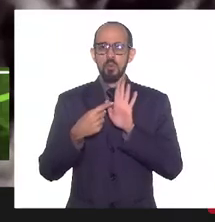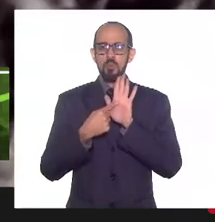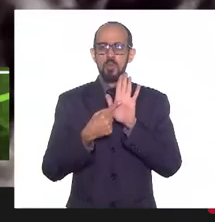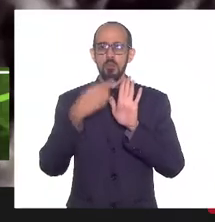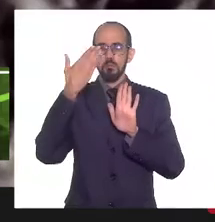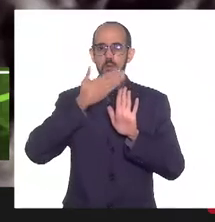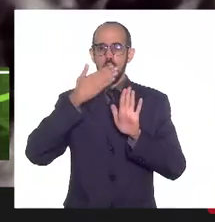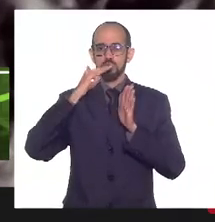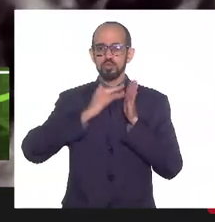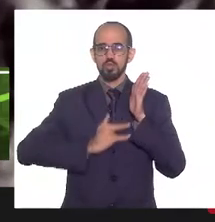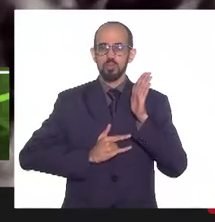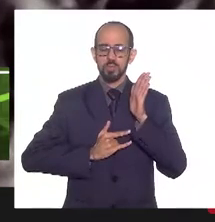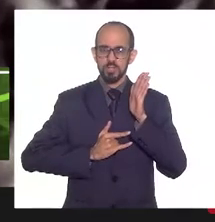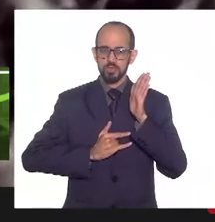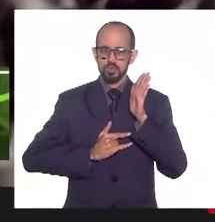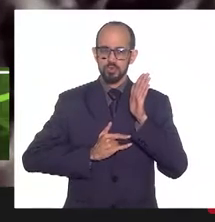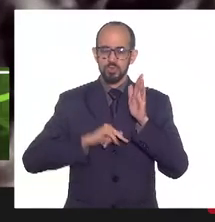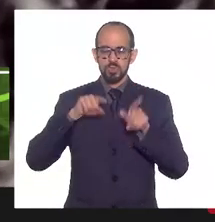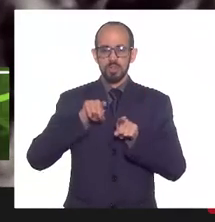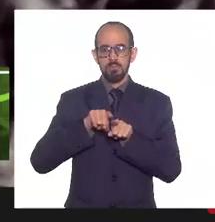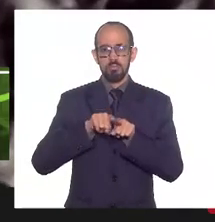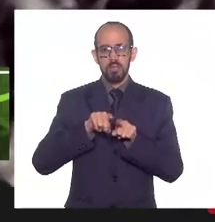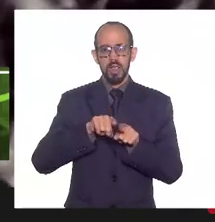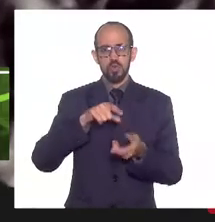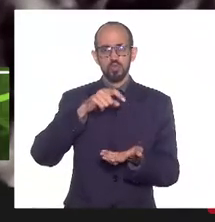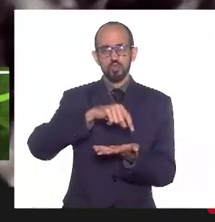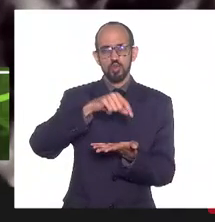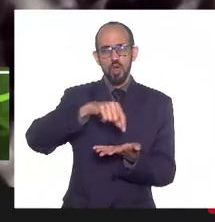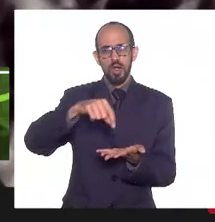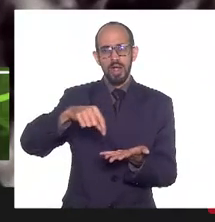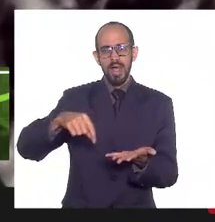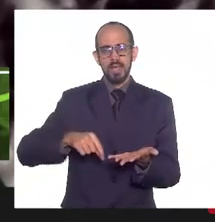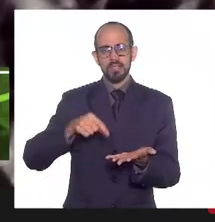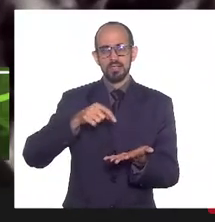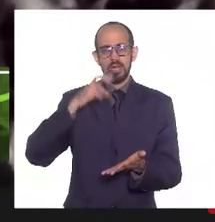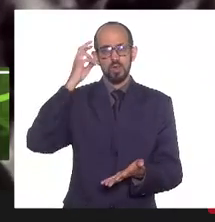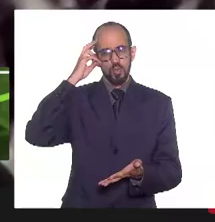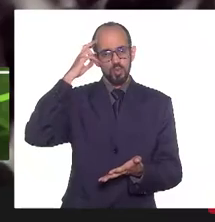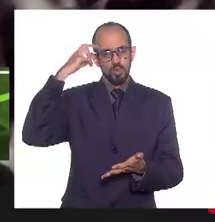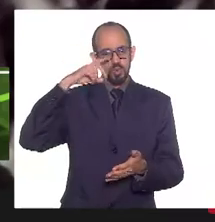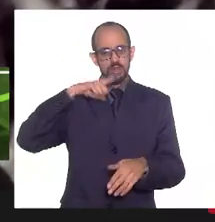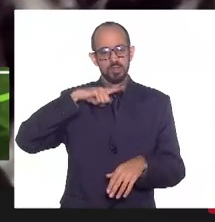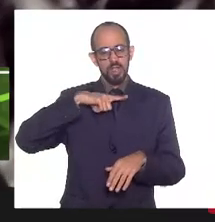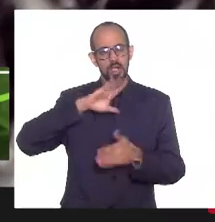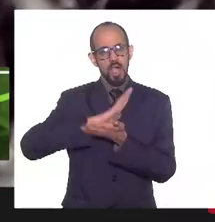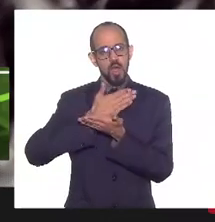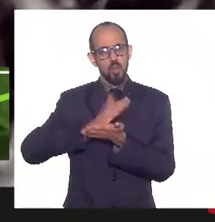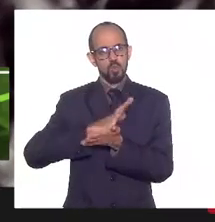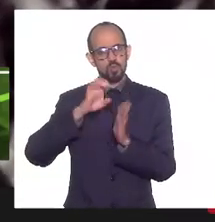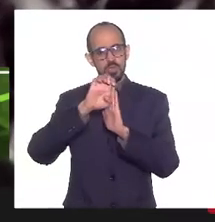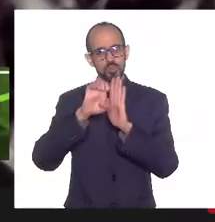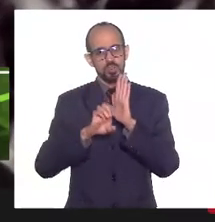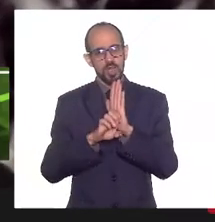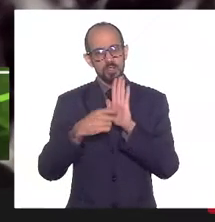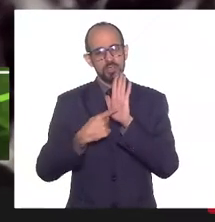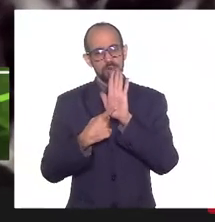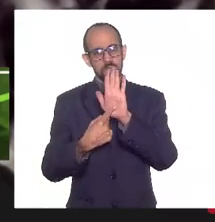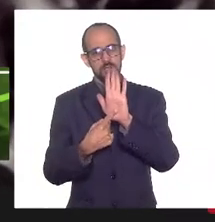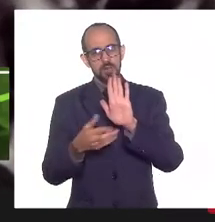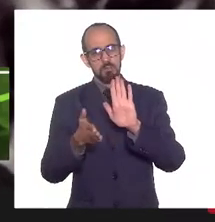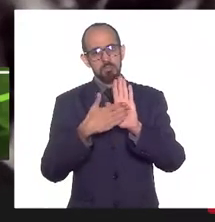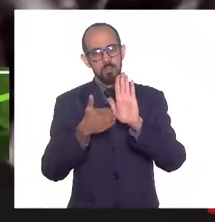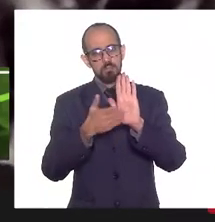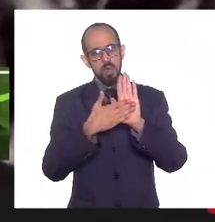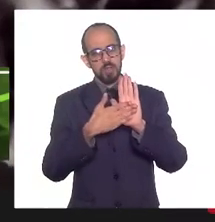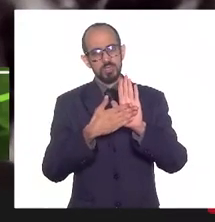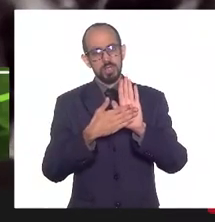extraordinária com os pontos de cultura não é isso onde teve edital em que alguns fazedores de cultura apresentavam proposta em